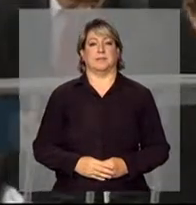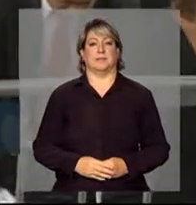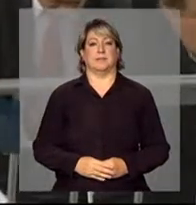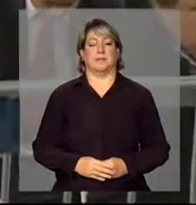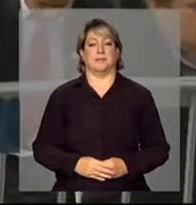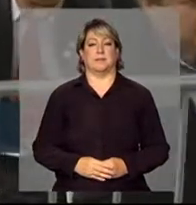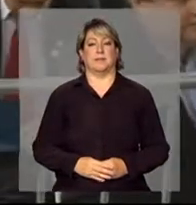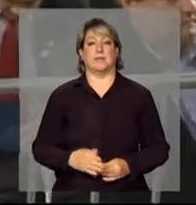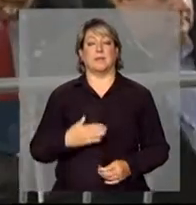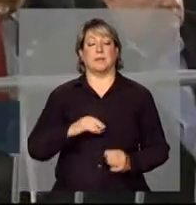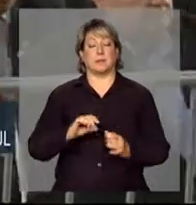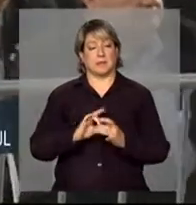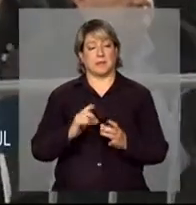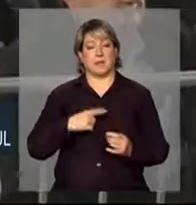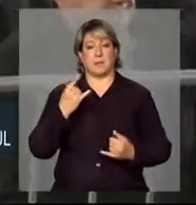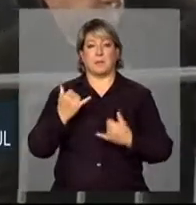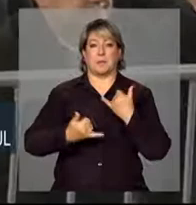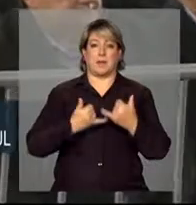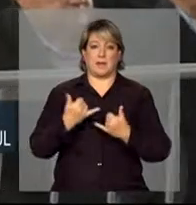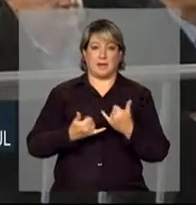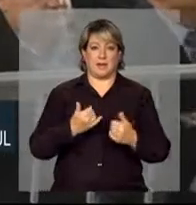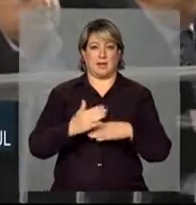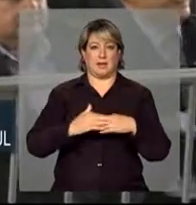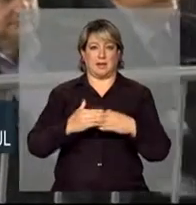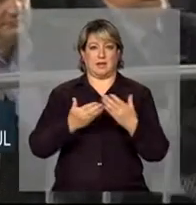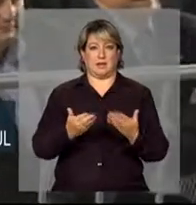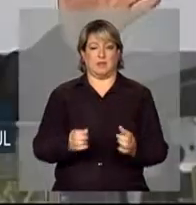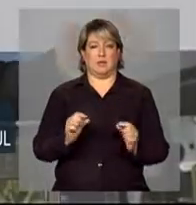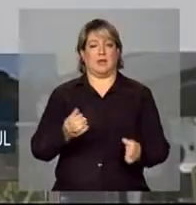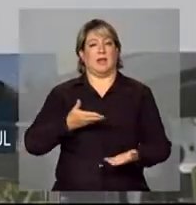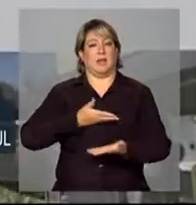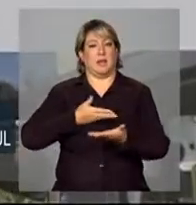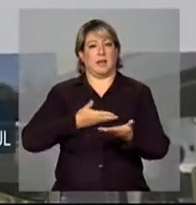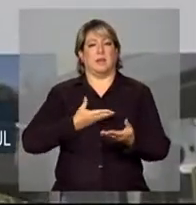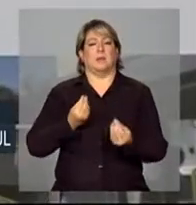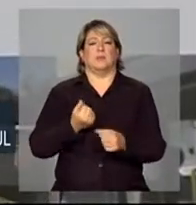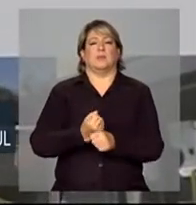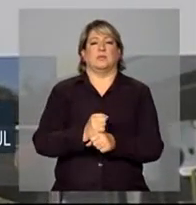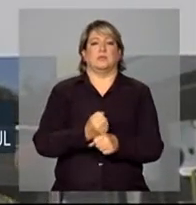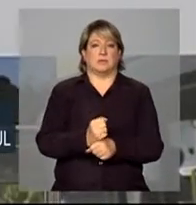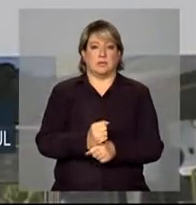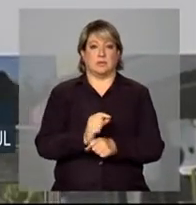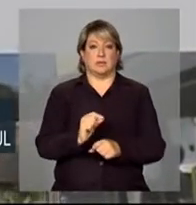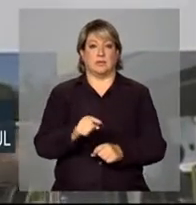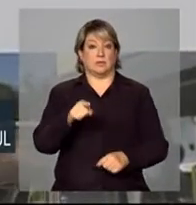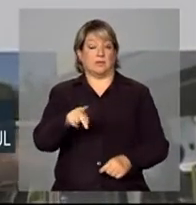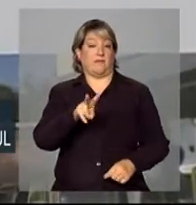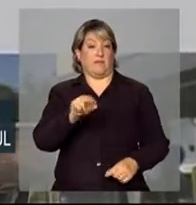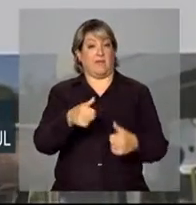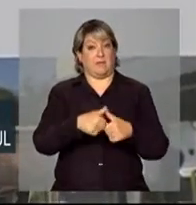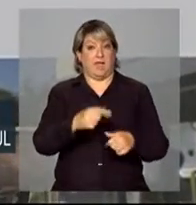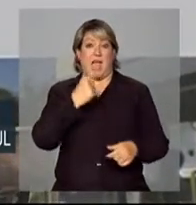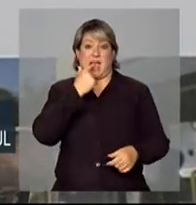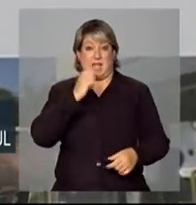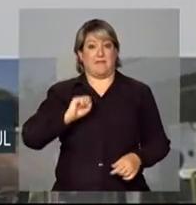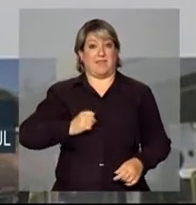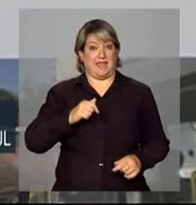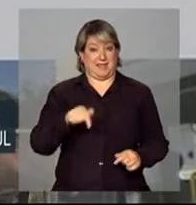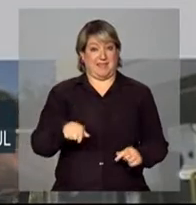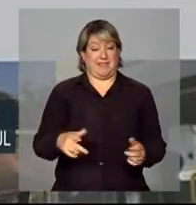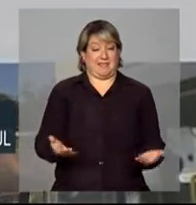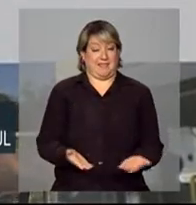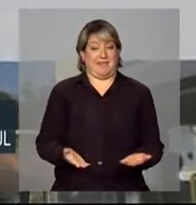Me permita uma brincadeira carinhosa, Fortunati, pela amizade de tantos anos. Tu vai ficar com inveja hoje aqui, viu,